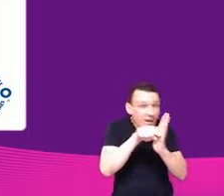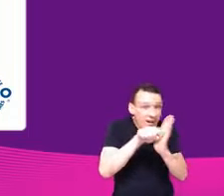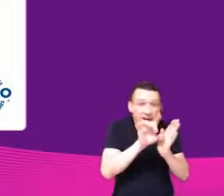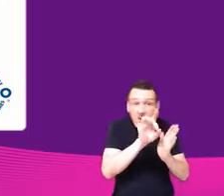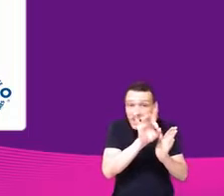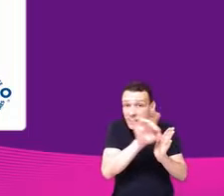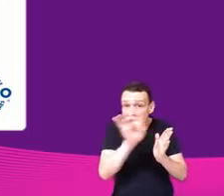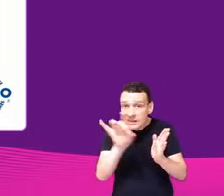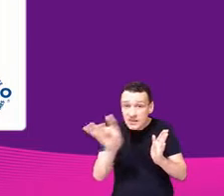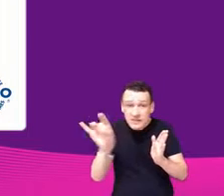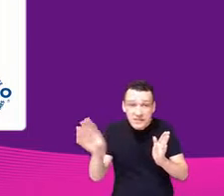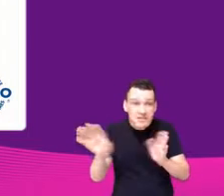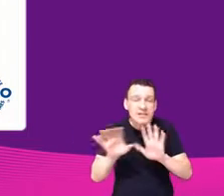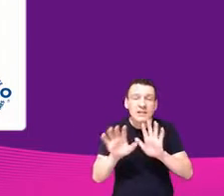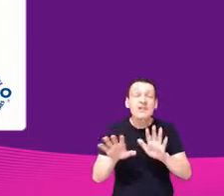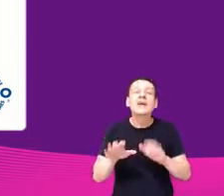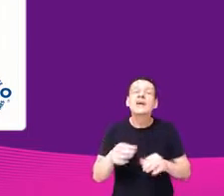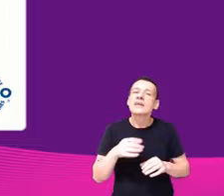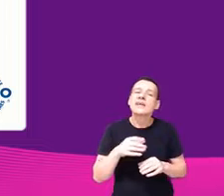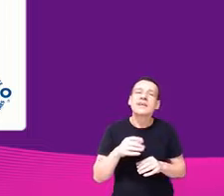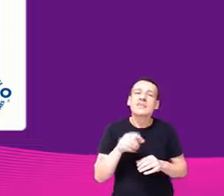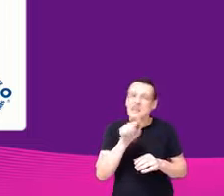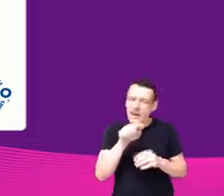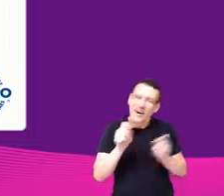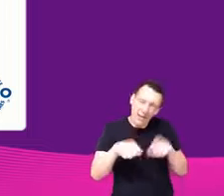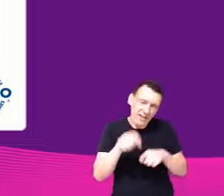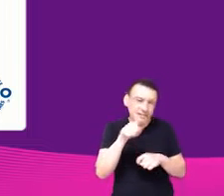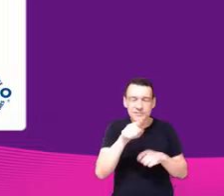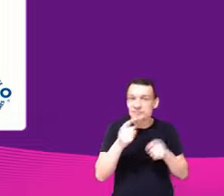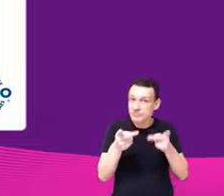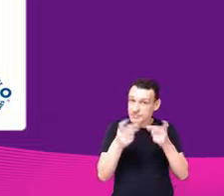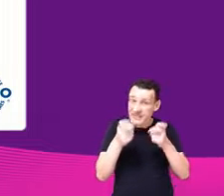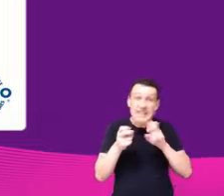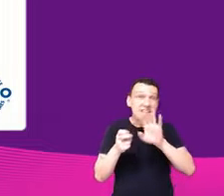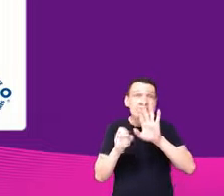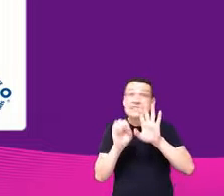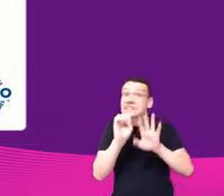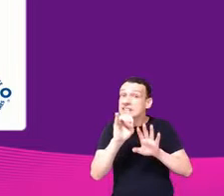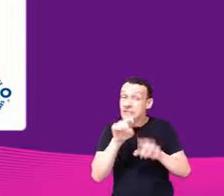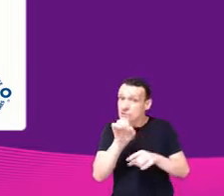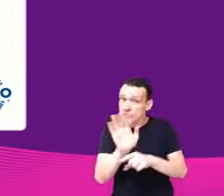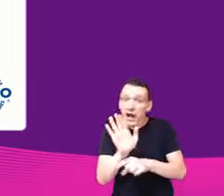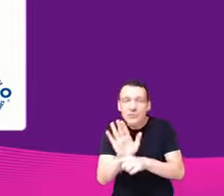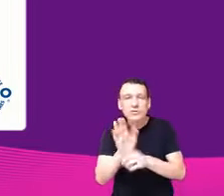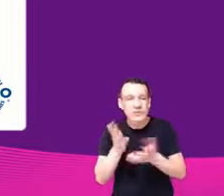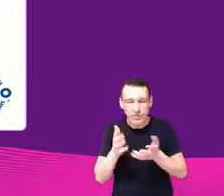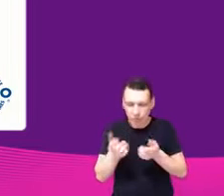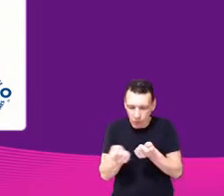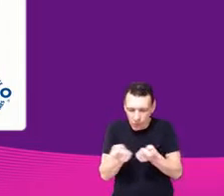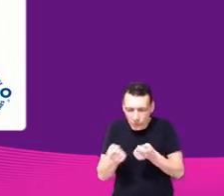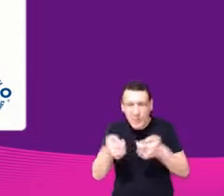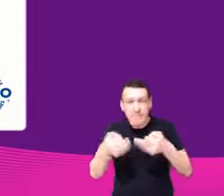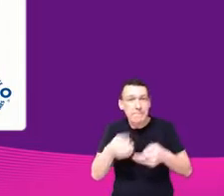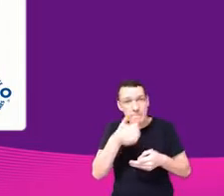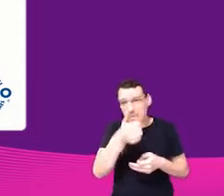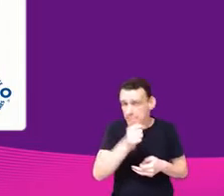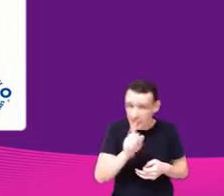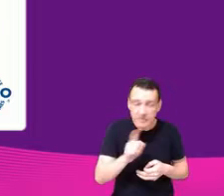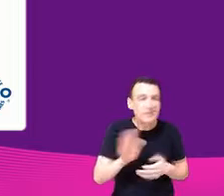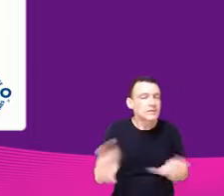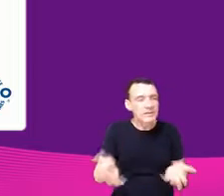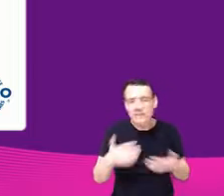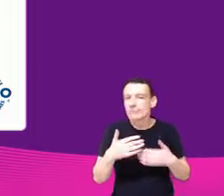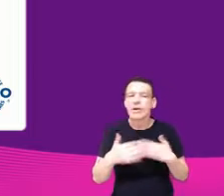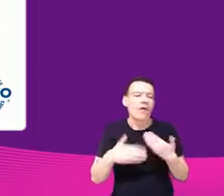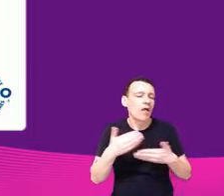os riscos para progressão não são controlados, a doença renal é progressiva. E lembrando, né, que chega no momento,